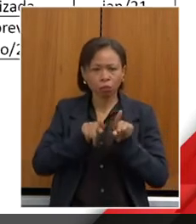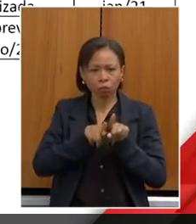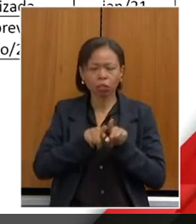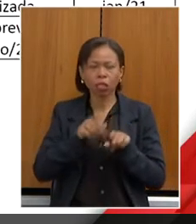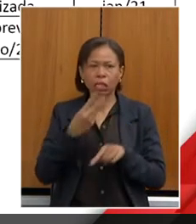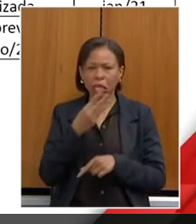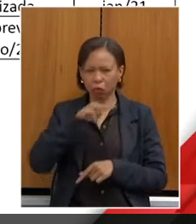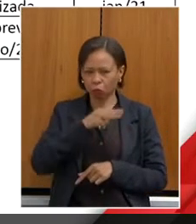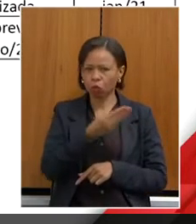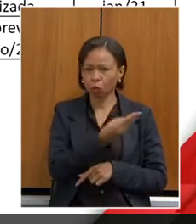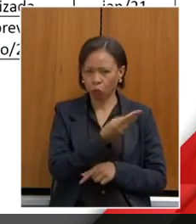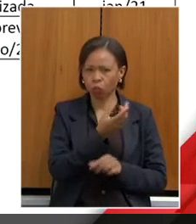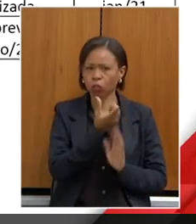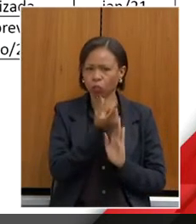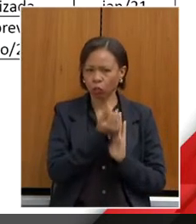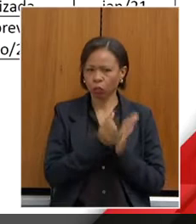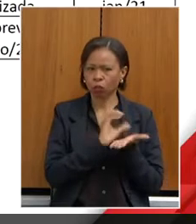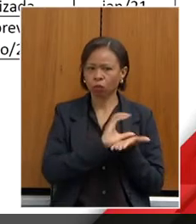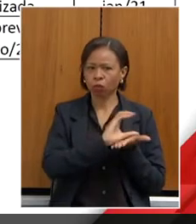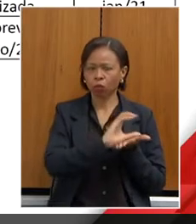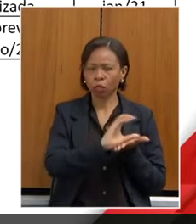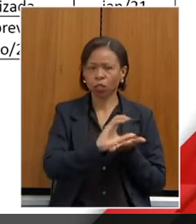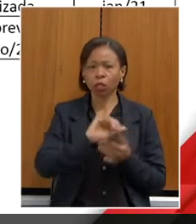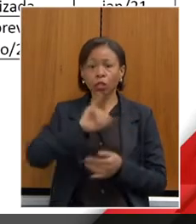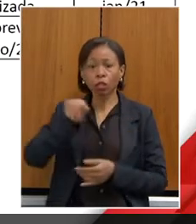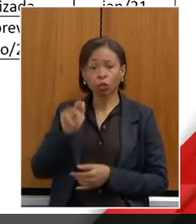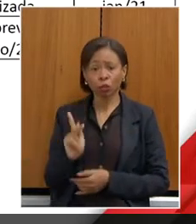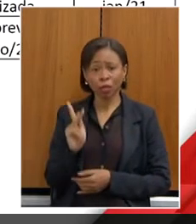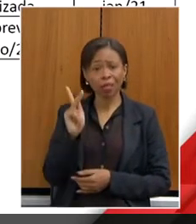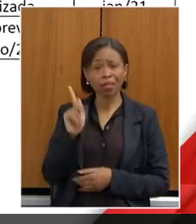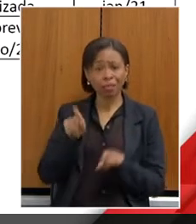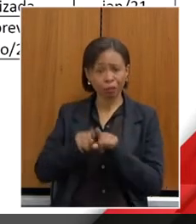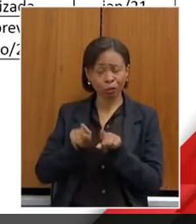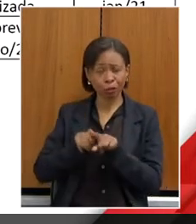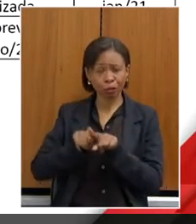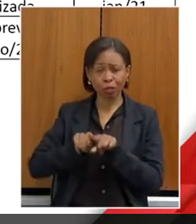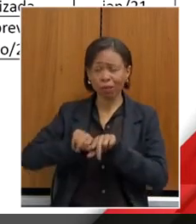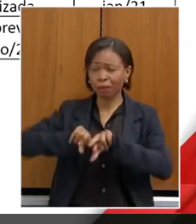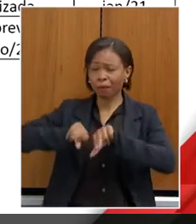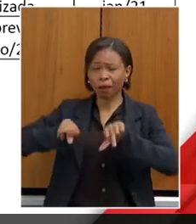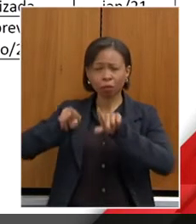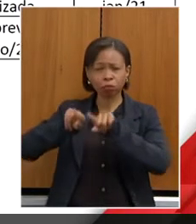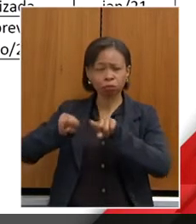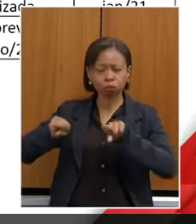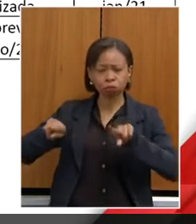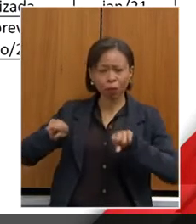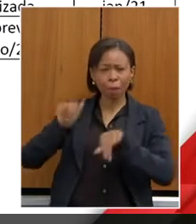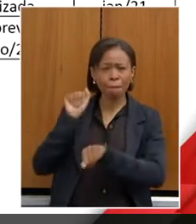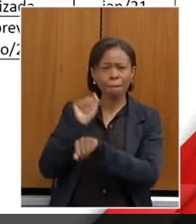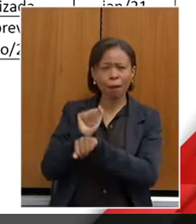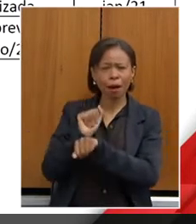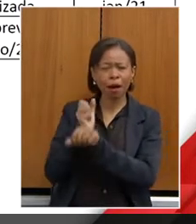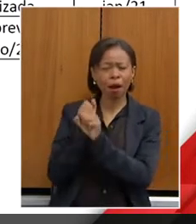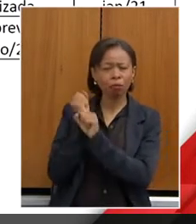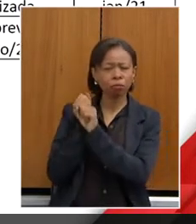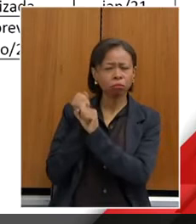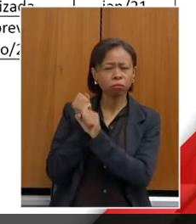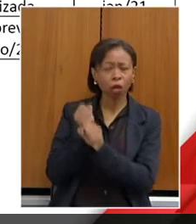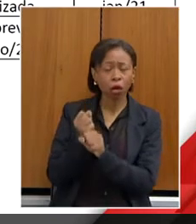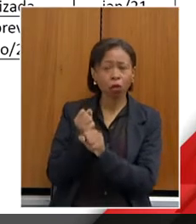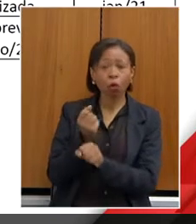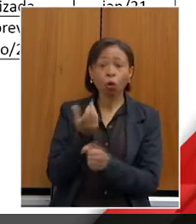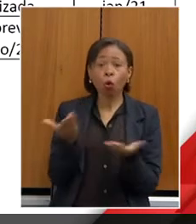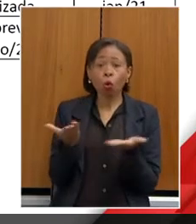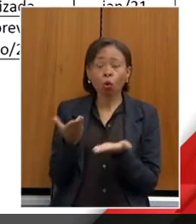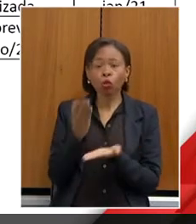O Júlio Kubitschek também, um novo CTI de 40 leitos parado há muitos anos. Foi já entregue. Hoje são 40 leitos para